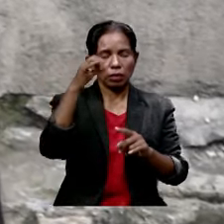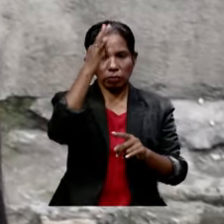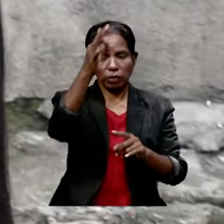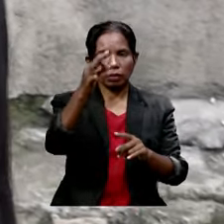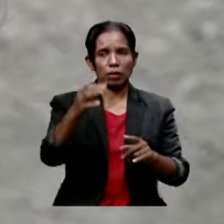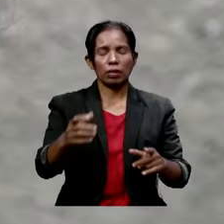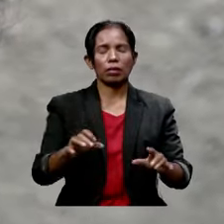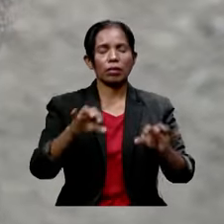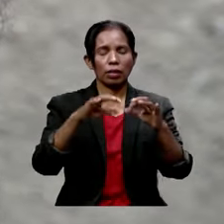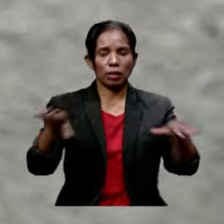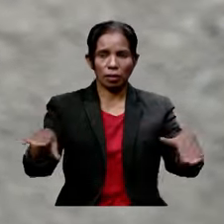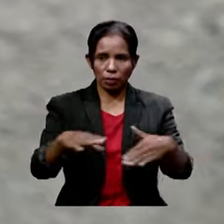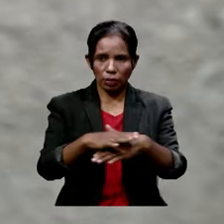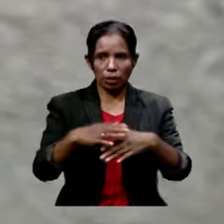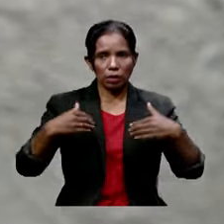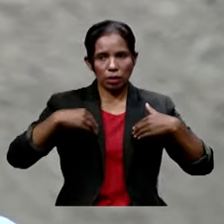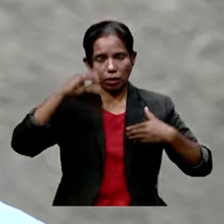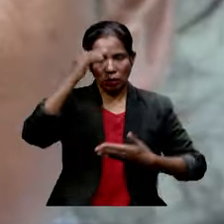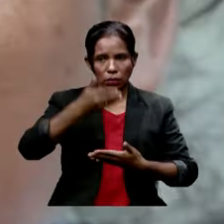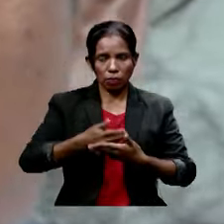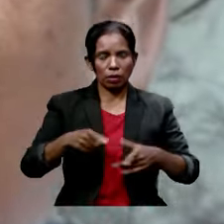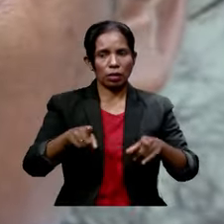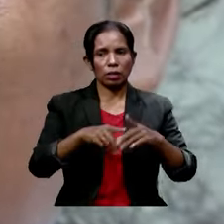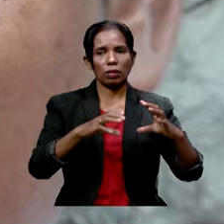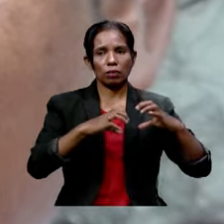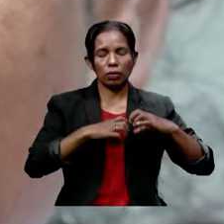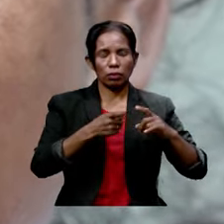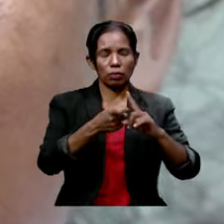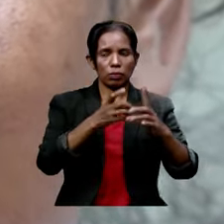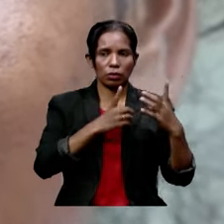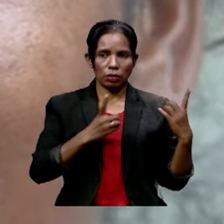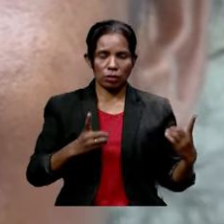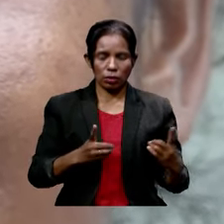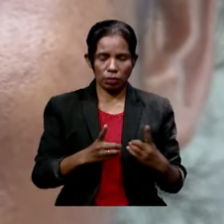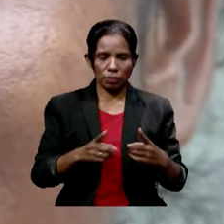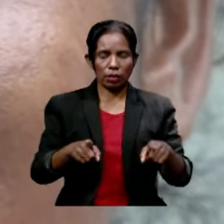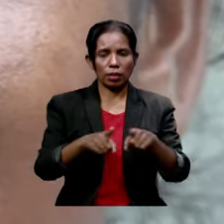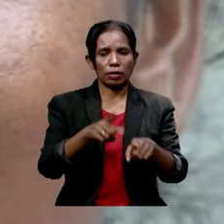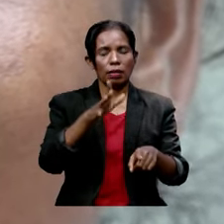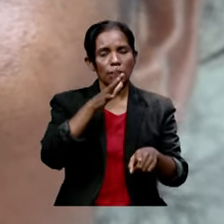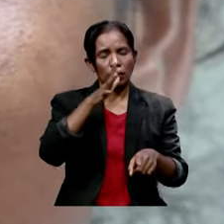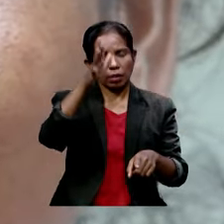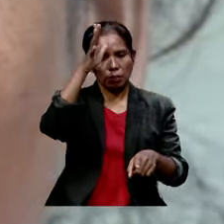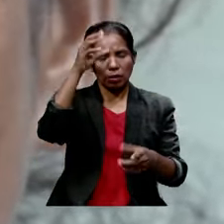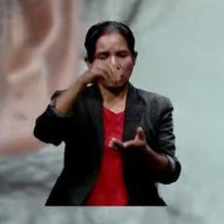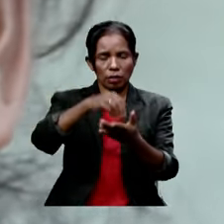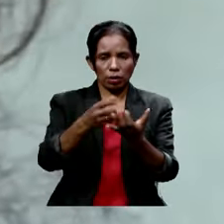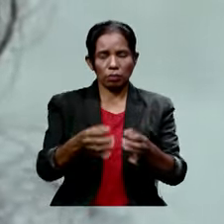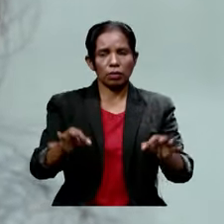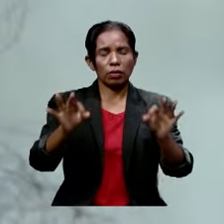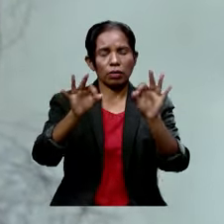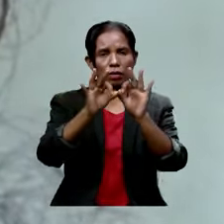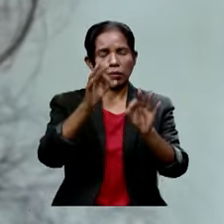forma una família, no ia ona oan, hane san fuan hu si dominia, no dar inan, aman, ta importância futuro furak